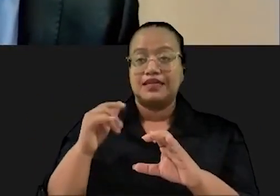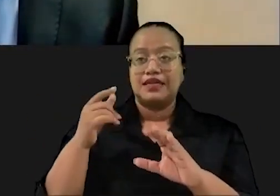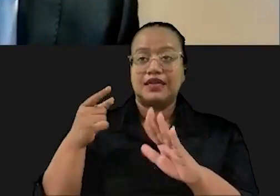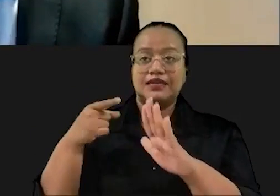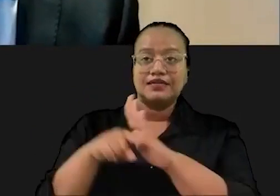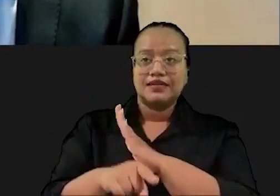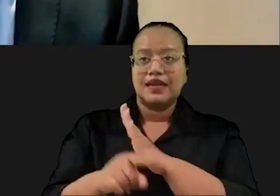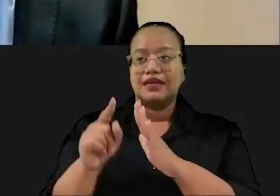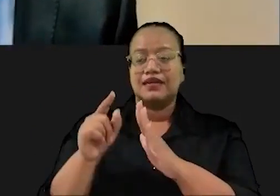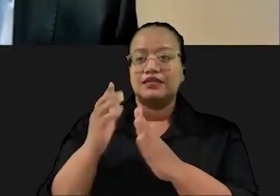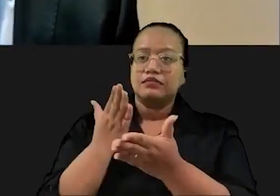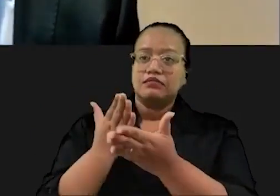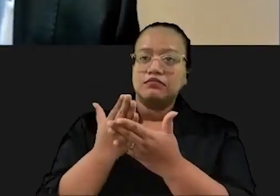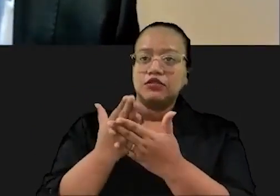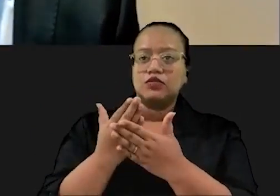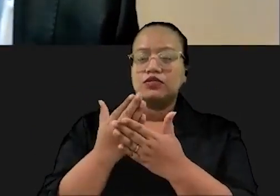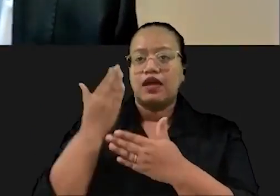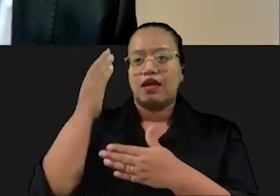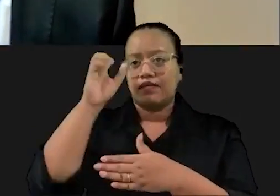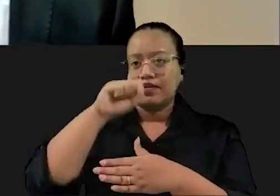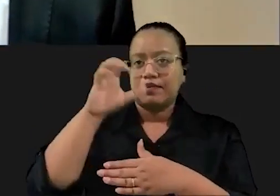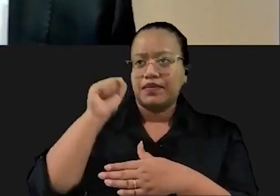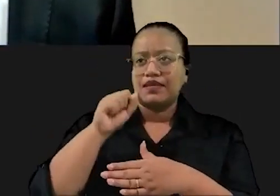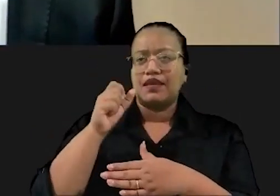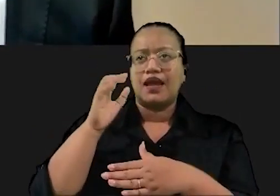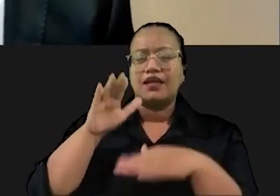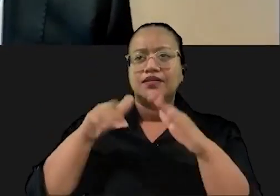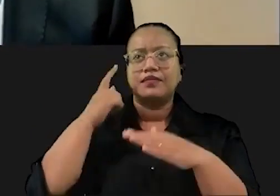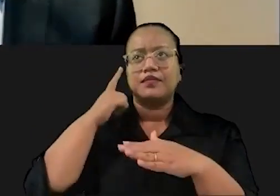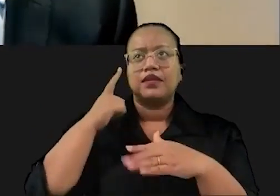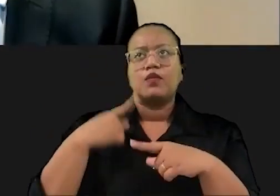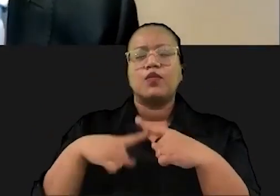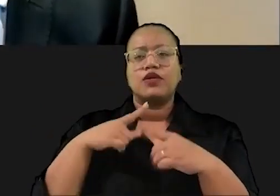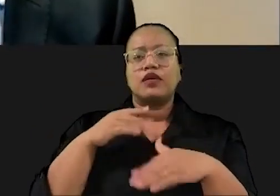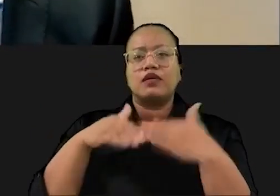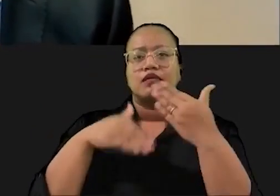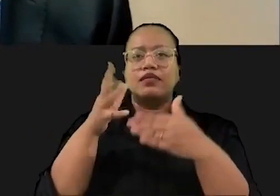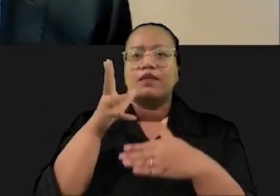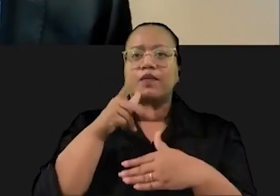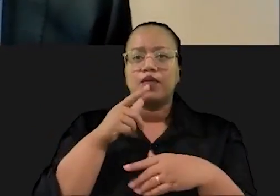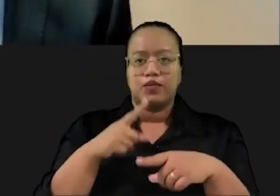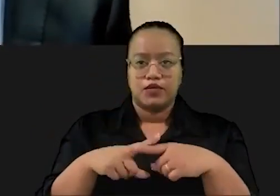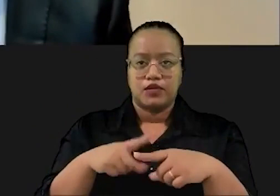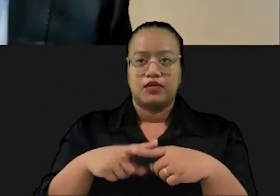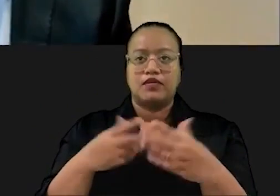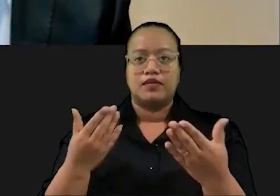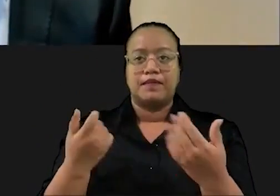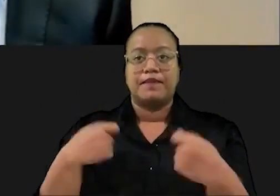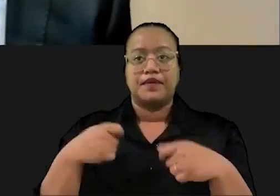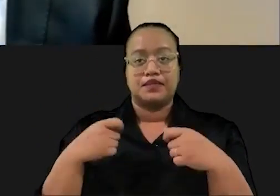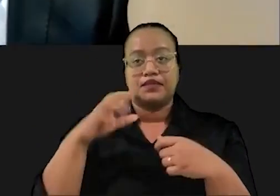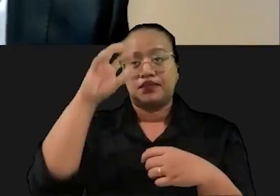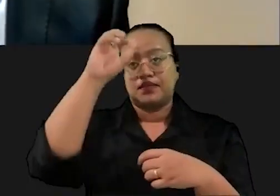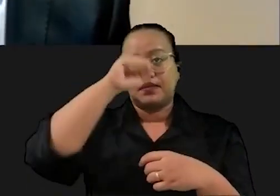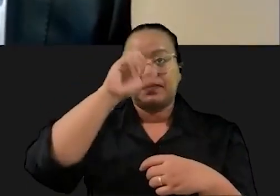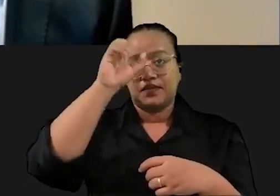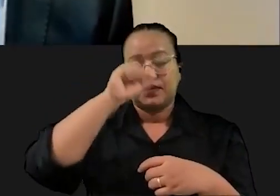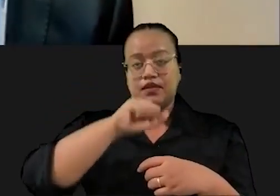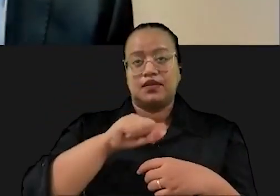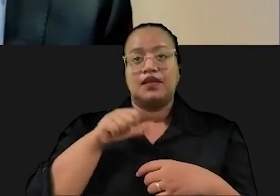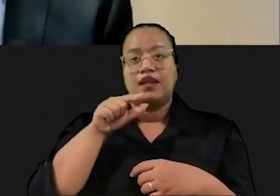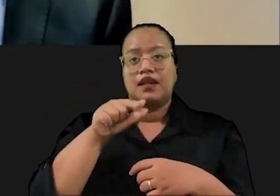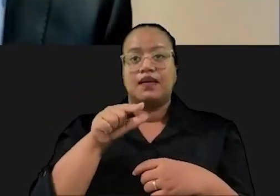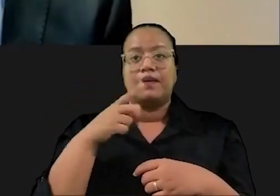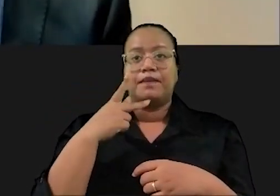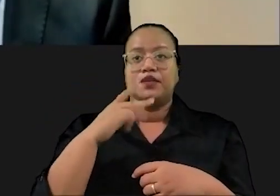vezes demoram para avançar, né? Vamos dizer assim, de certa forma, lidar com o PJE é como lidar com uma cidade, administrar uma cidade inteira,